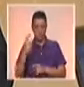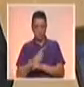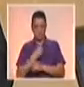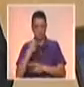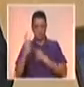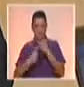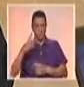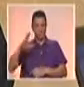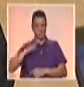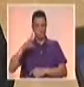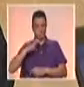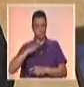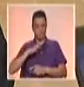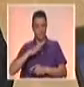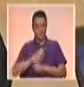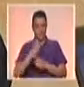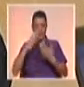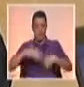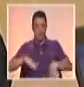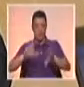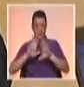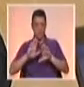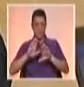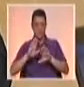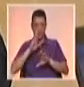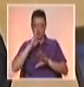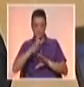o preconceito até. Sim, exato. Mas relativamente